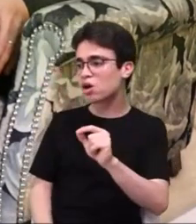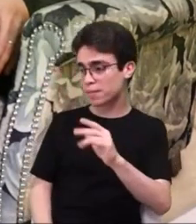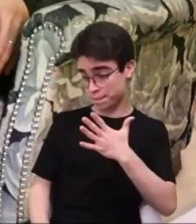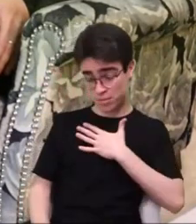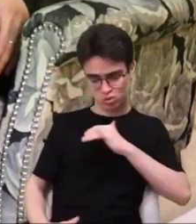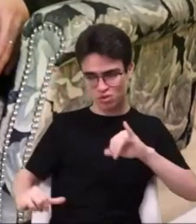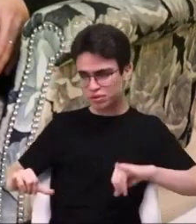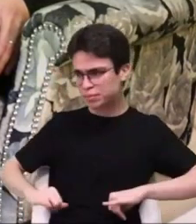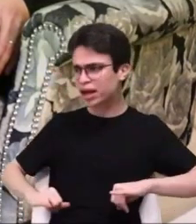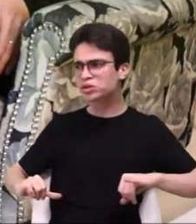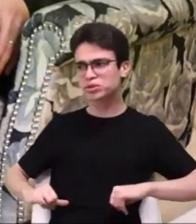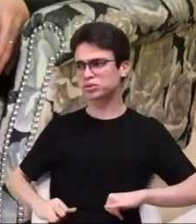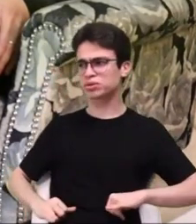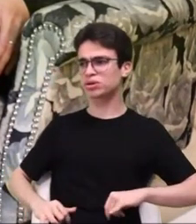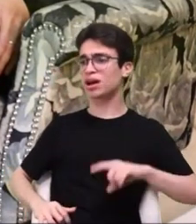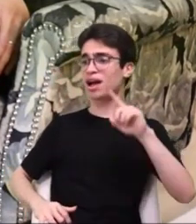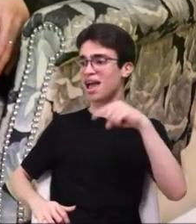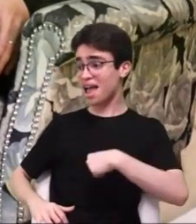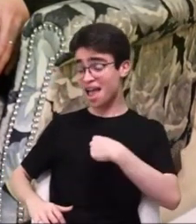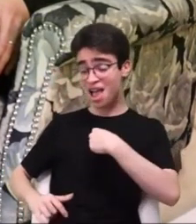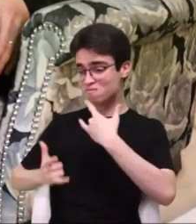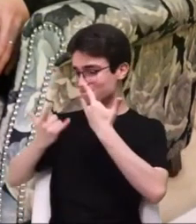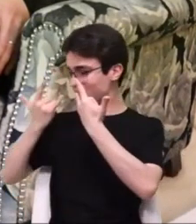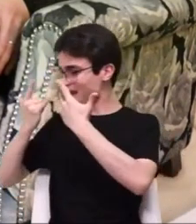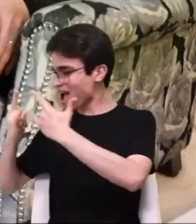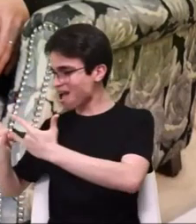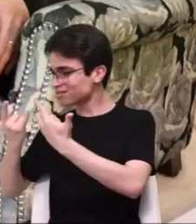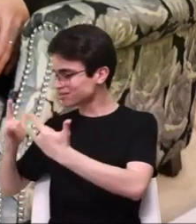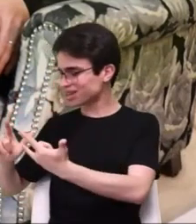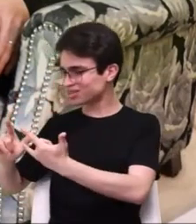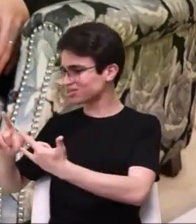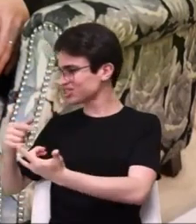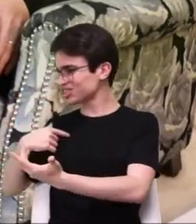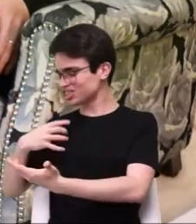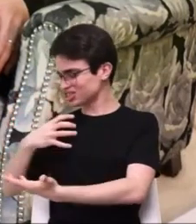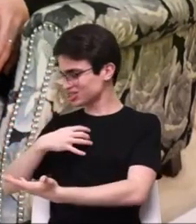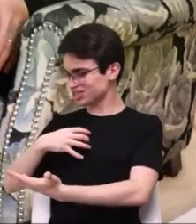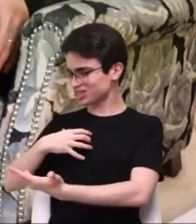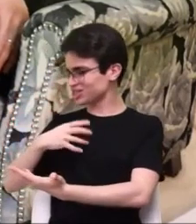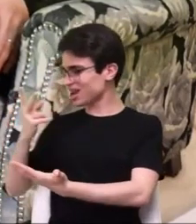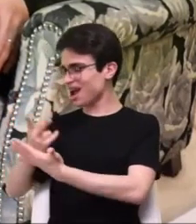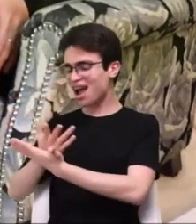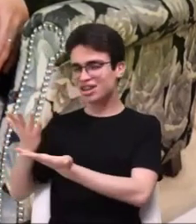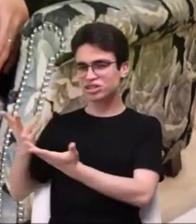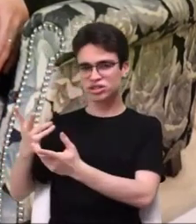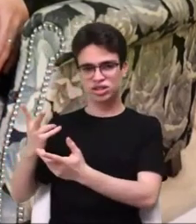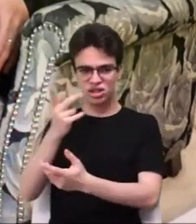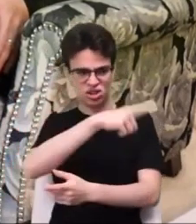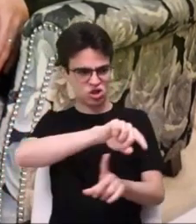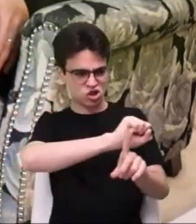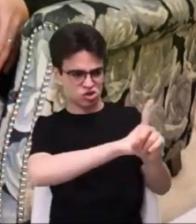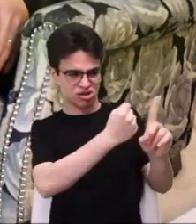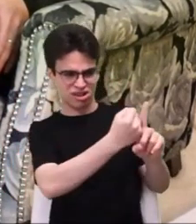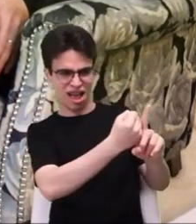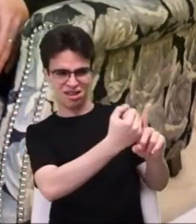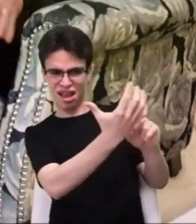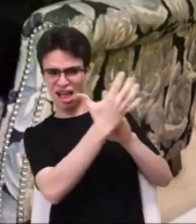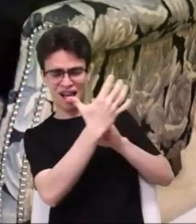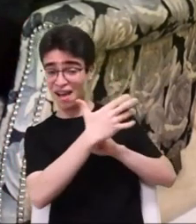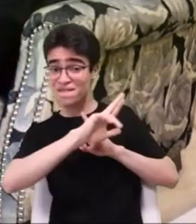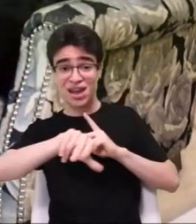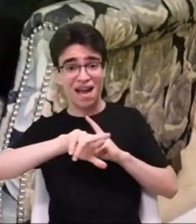gerando sofrimento é este desejo indesejado. Não é a sociedade homofóbica que está me gerando